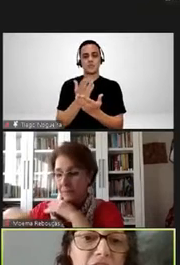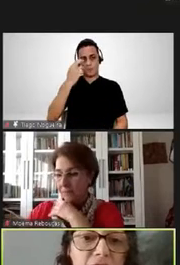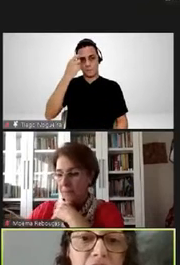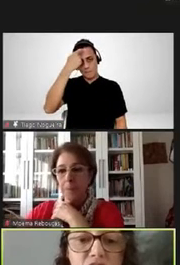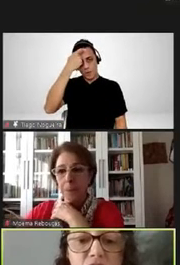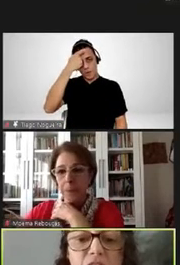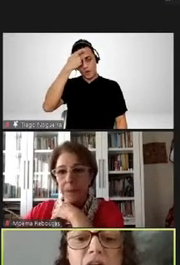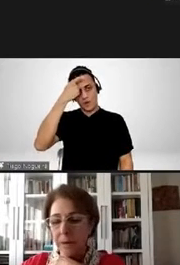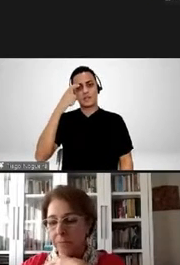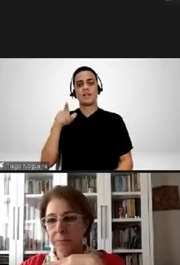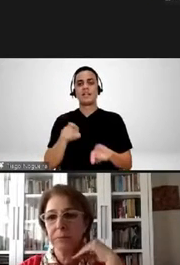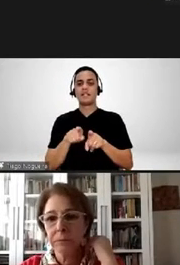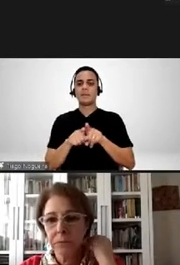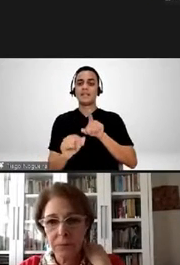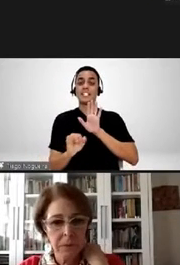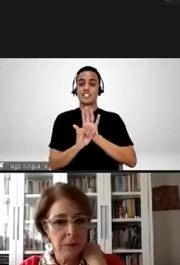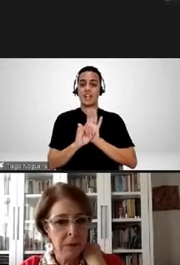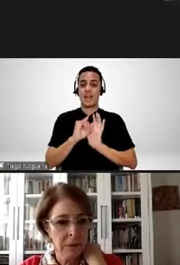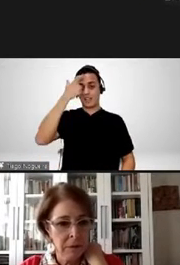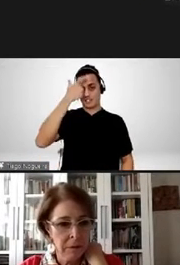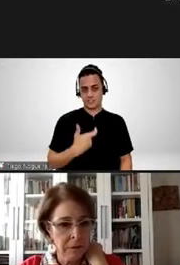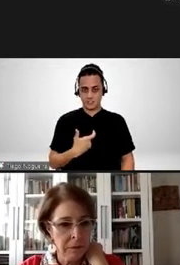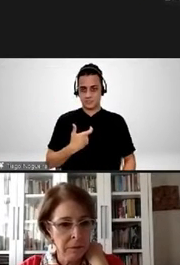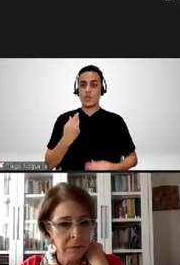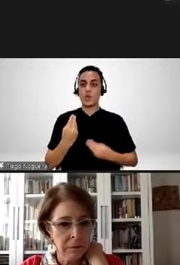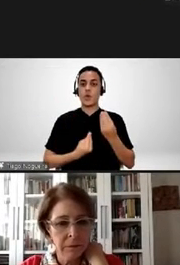si referente ao acervo de objetos